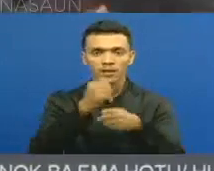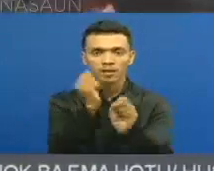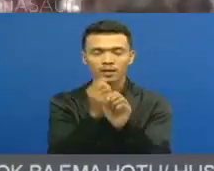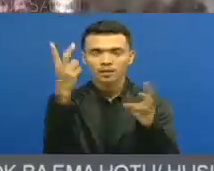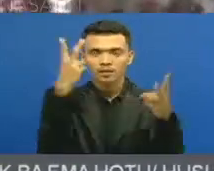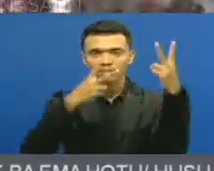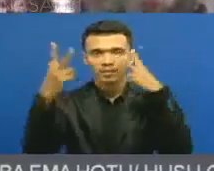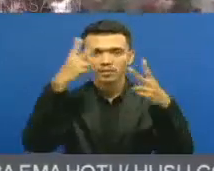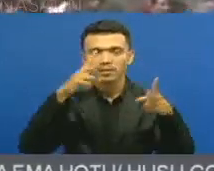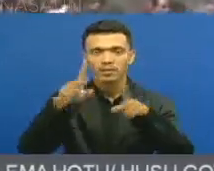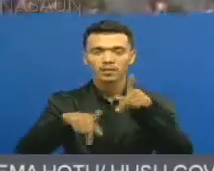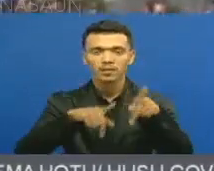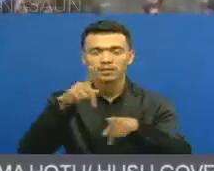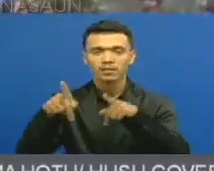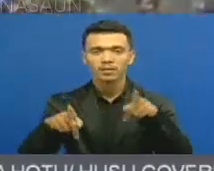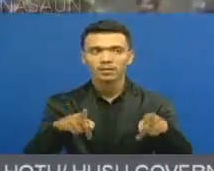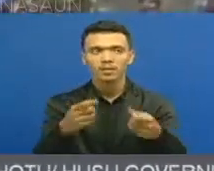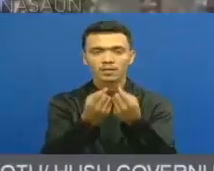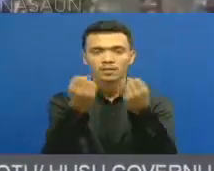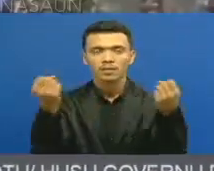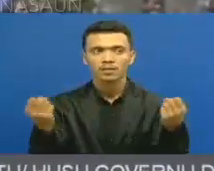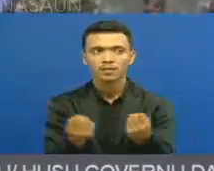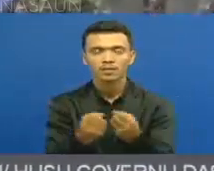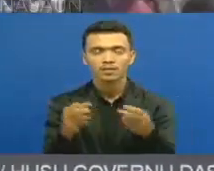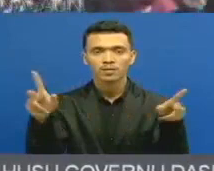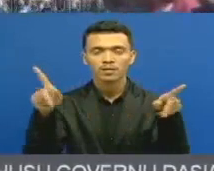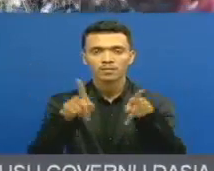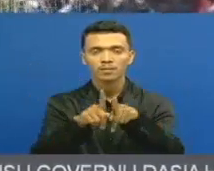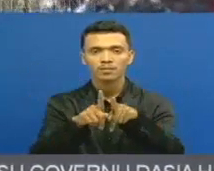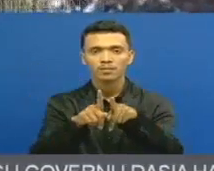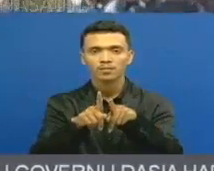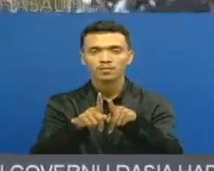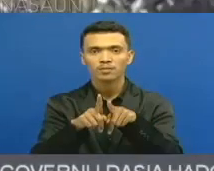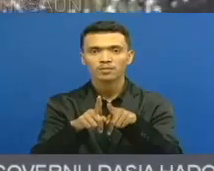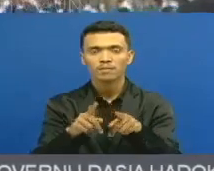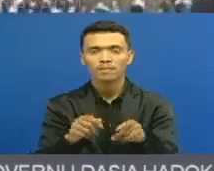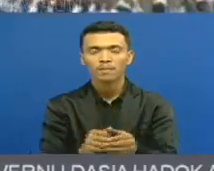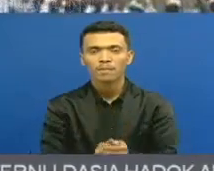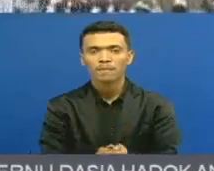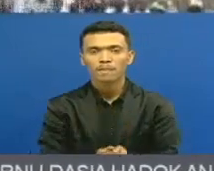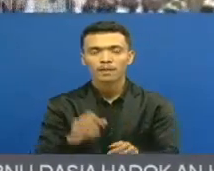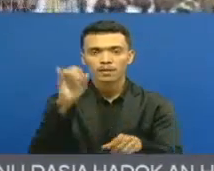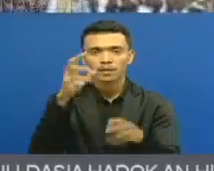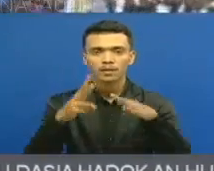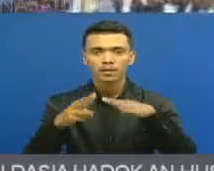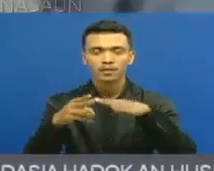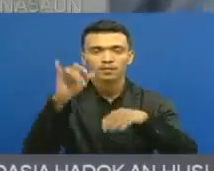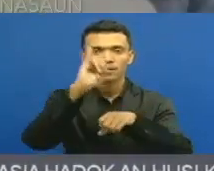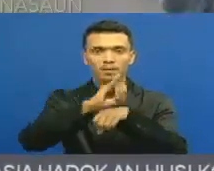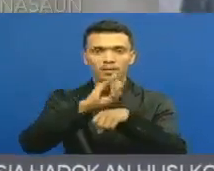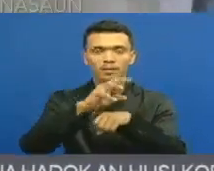visita Basarani, aldeia Kirikoli, Sukumanetu, posto administrativo Mobisi, hori inaugura Capela São